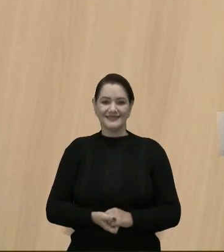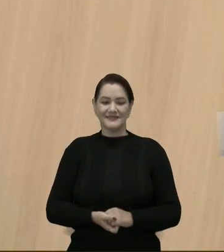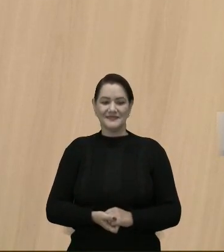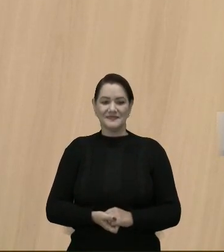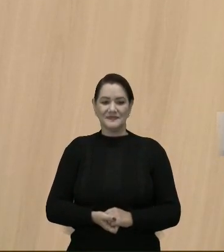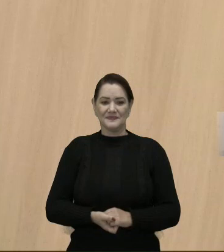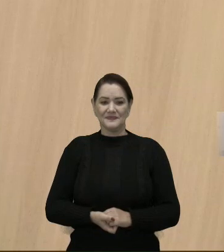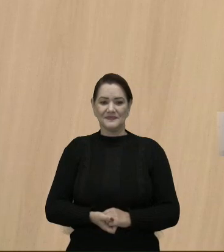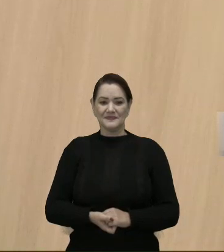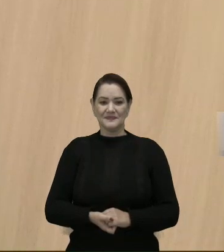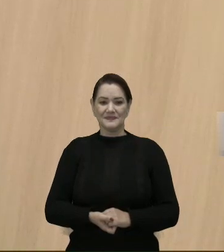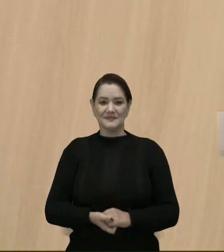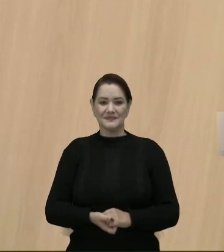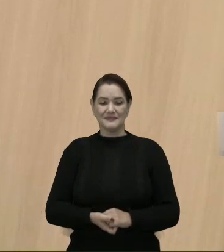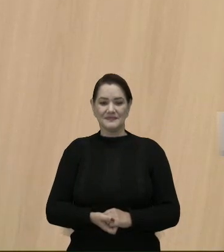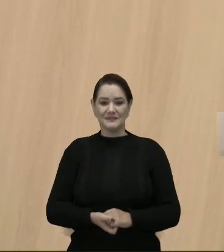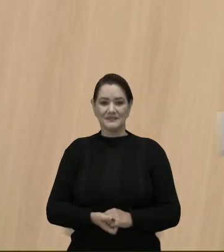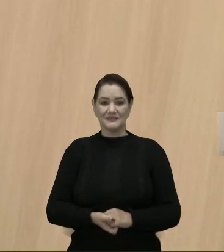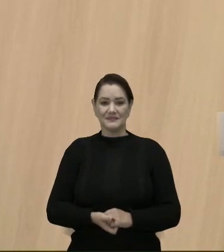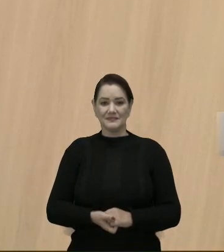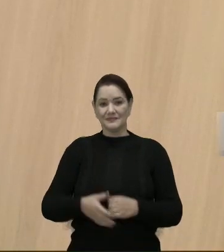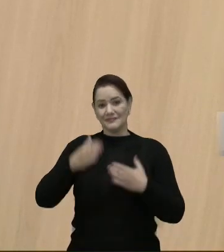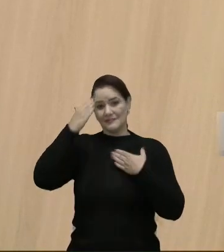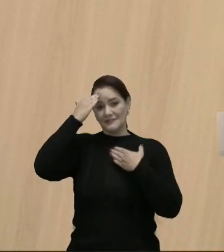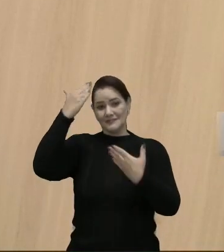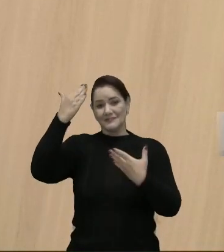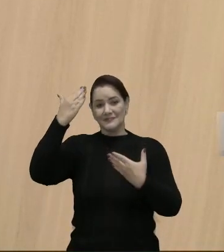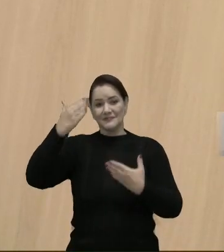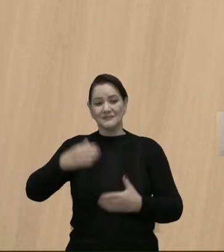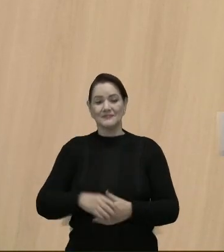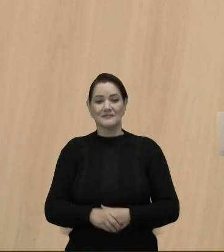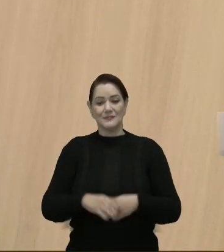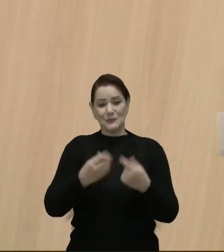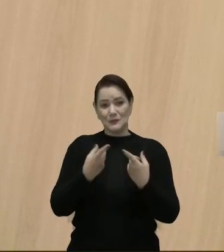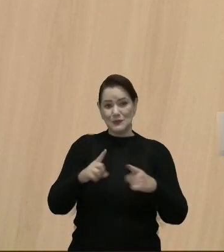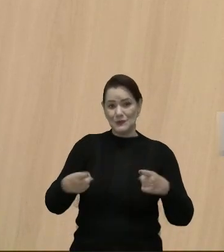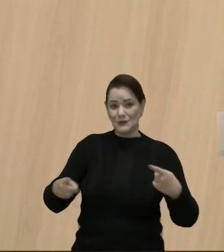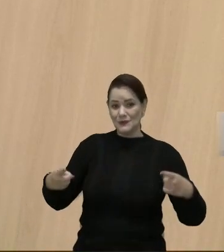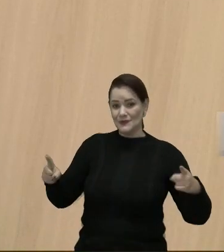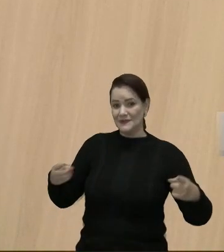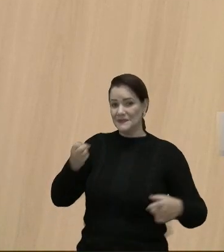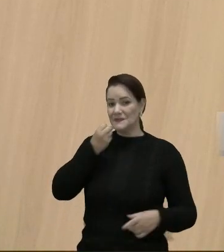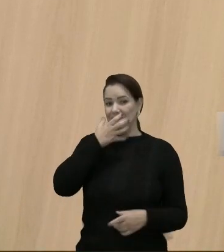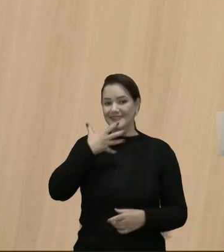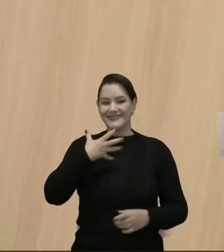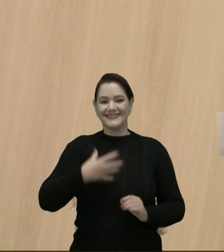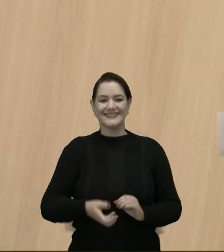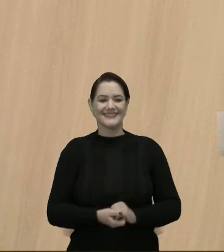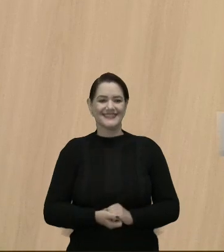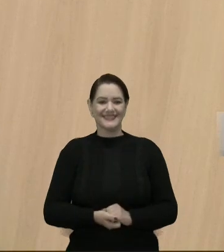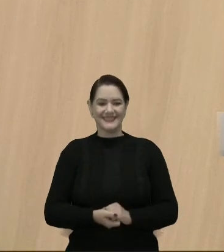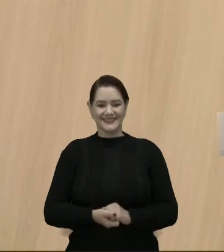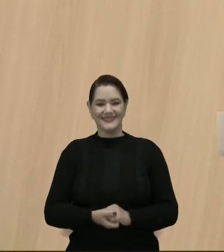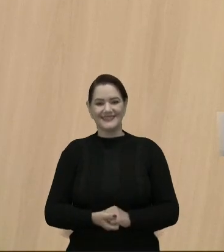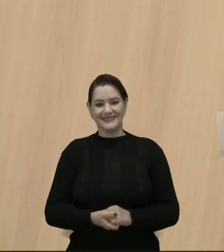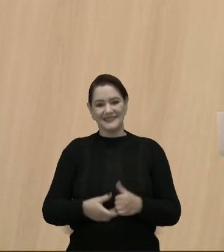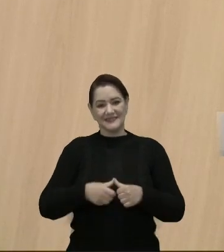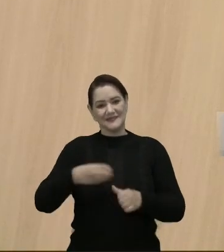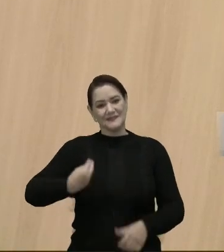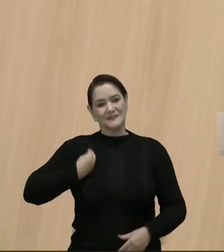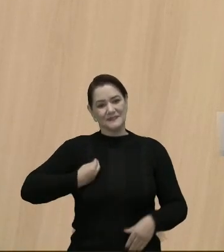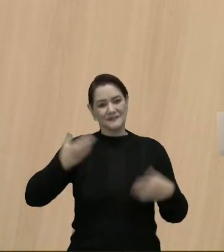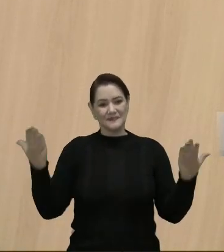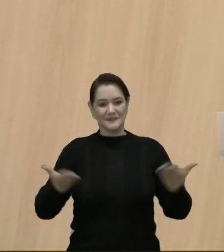Pela o agradecimento do meu bom churrasco, né? Então, por isso que eu estou aqui